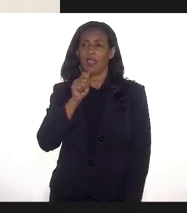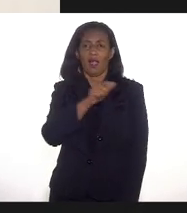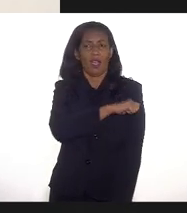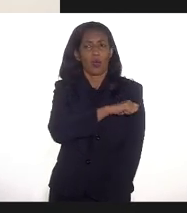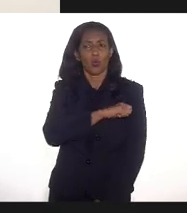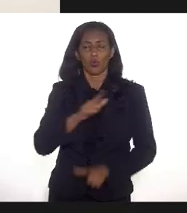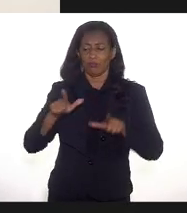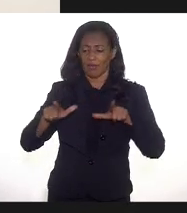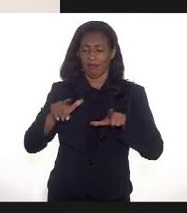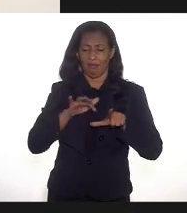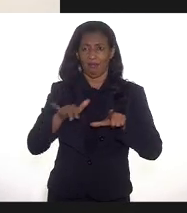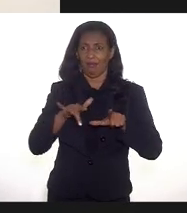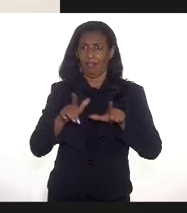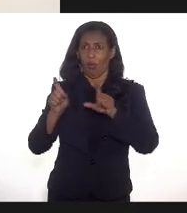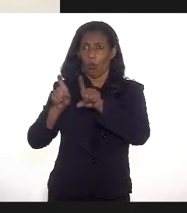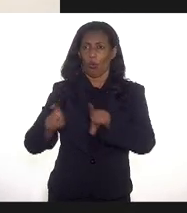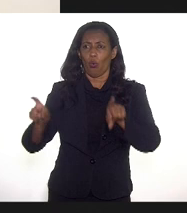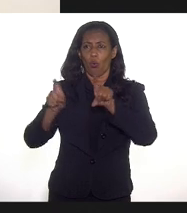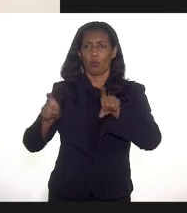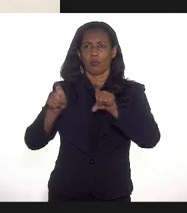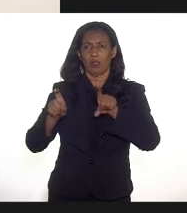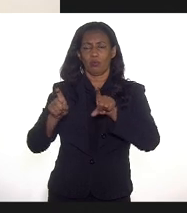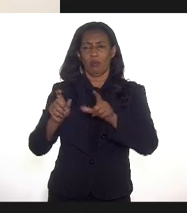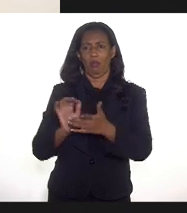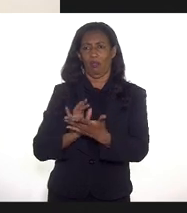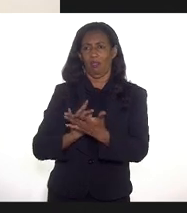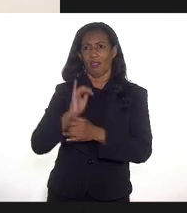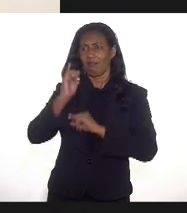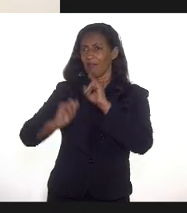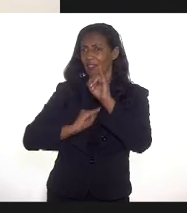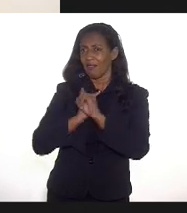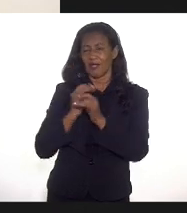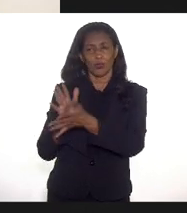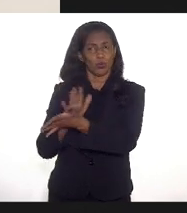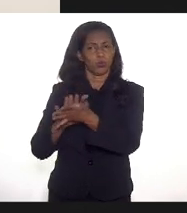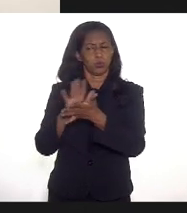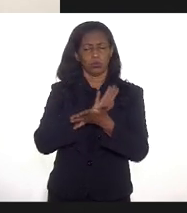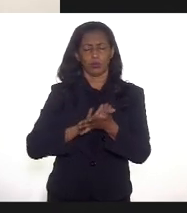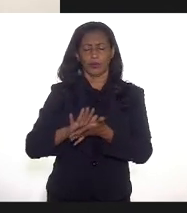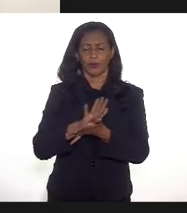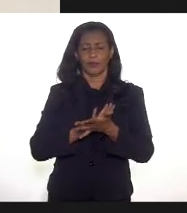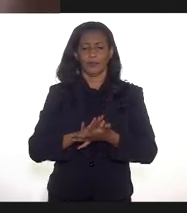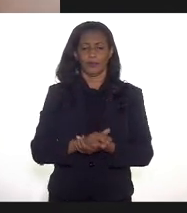tablet, um computador, e são questões importantes para se pontuar.